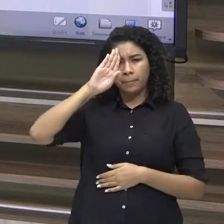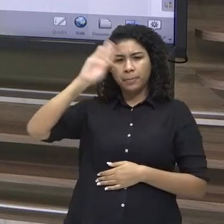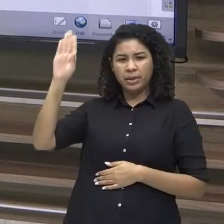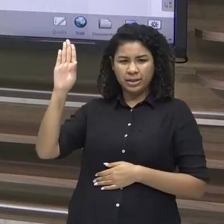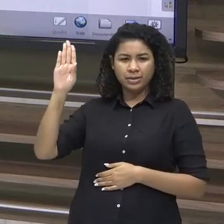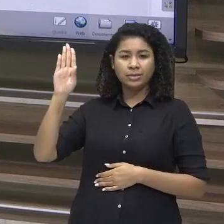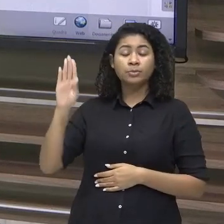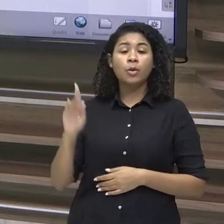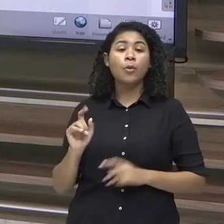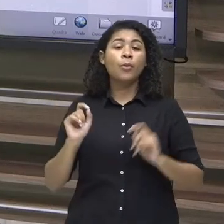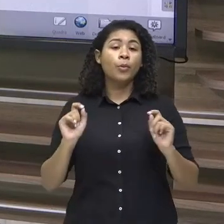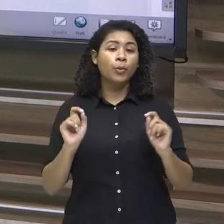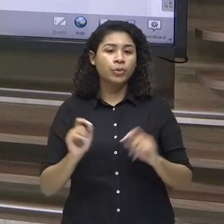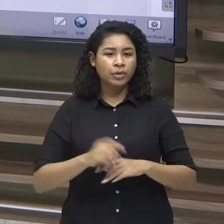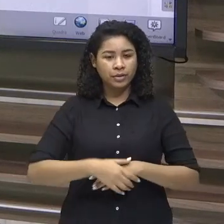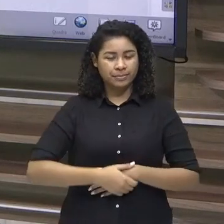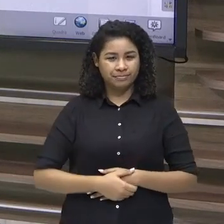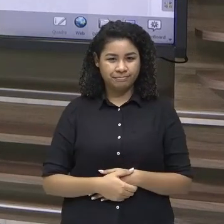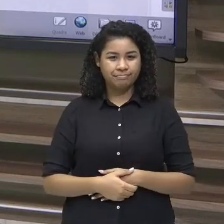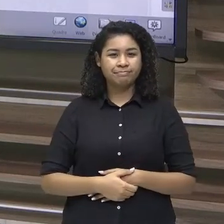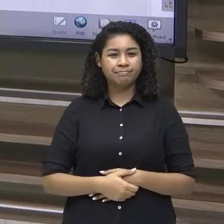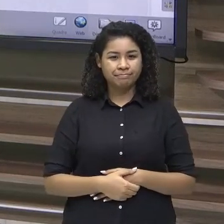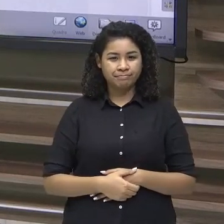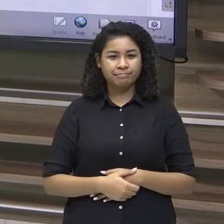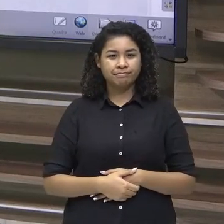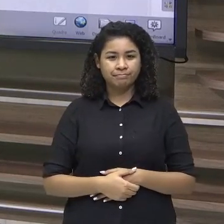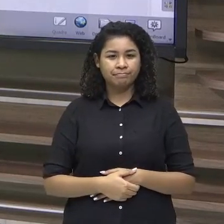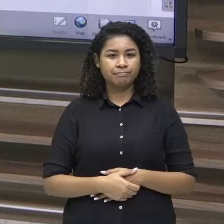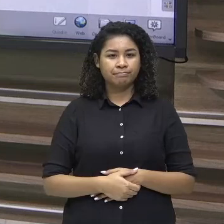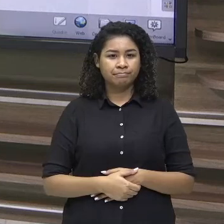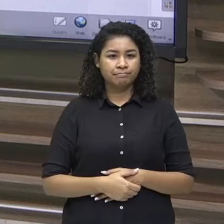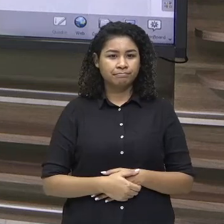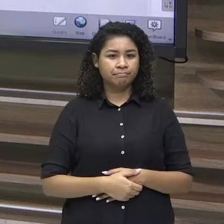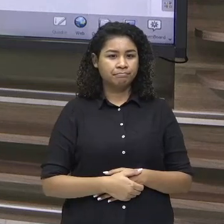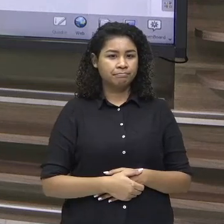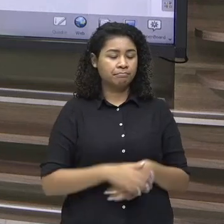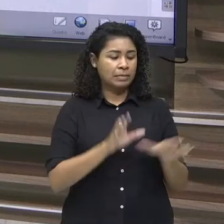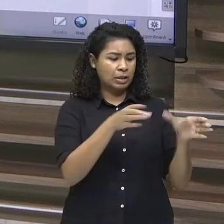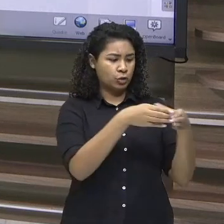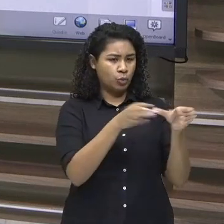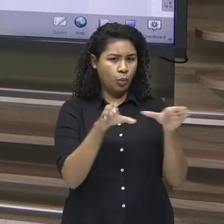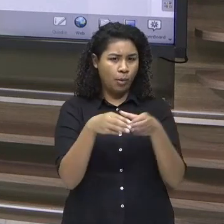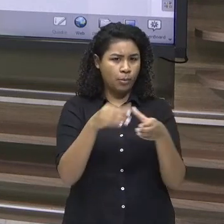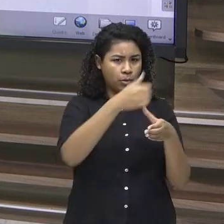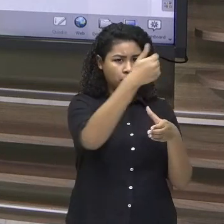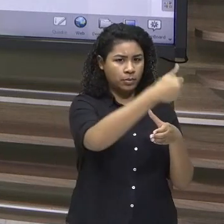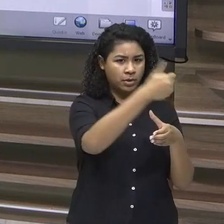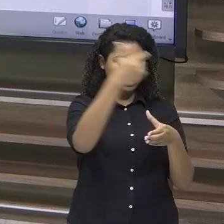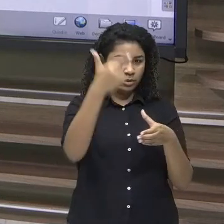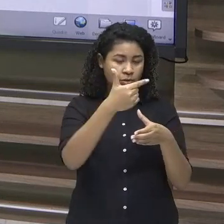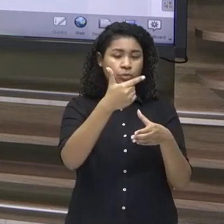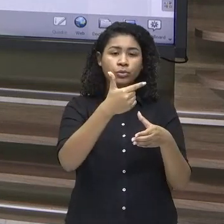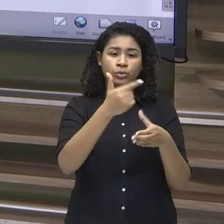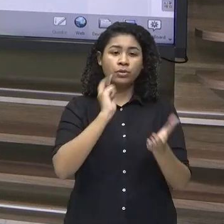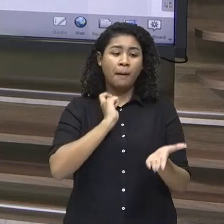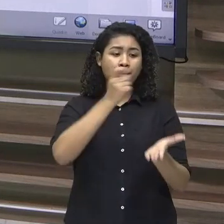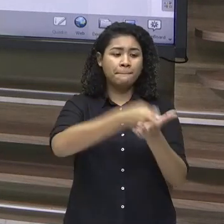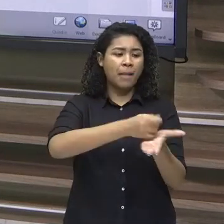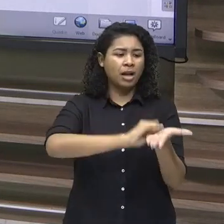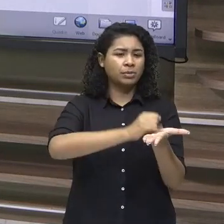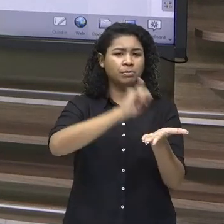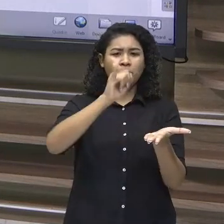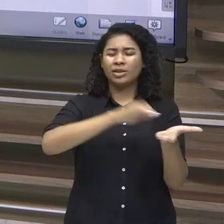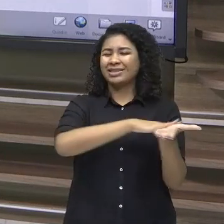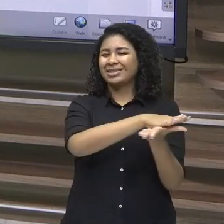pode destacar mais era o fato de primeiro e segundo estado terem isenção fiscal. O que é isso, professor? O